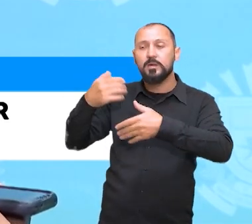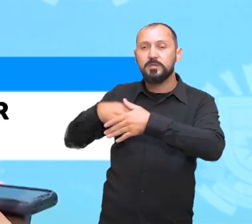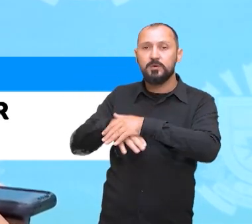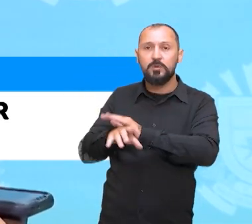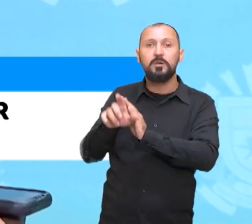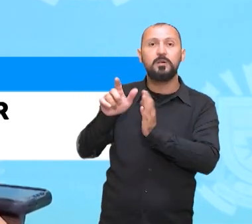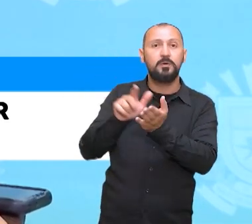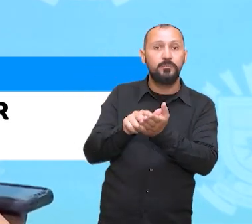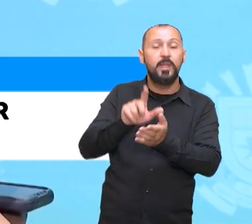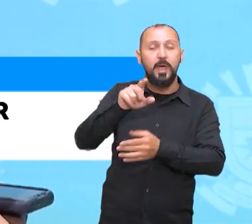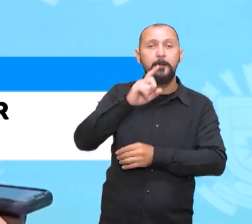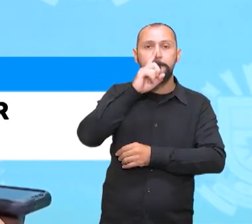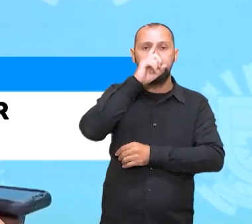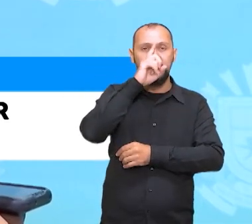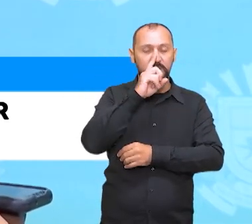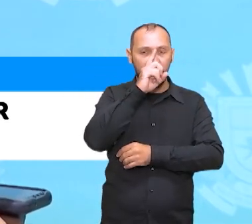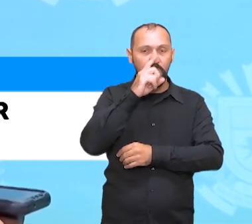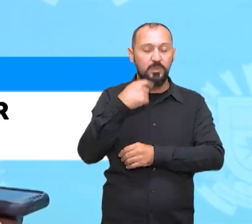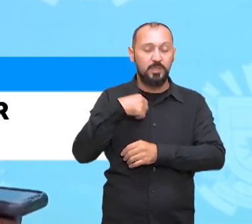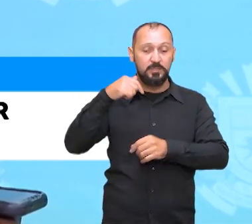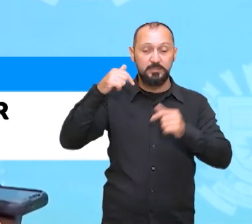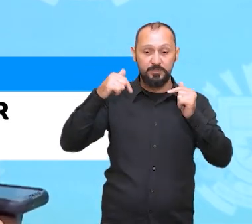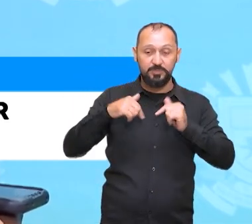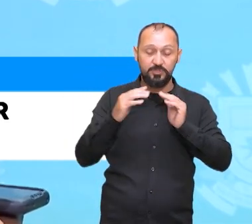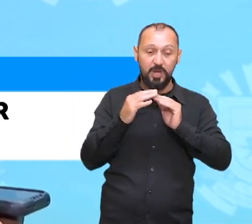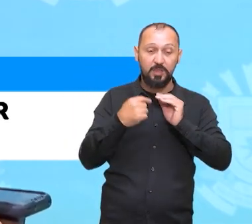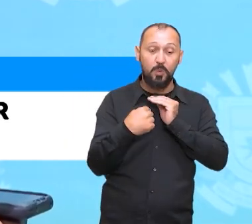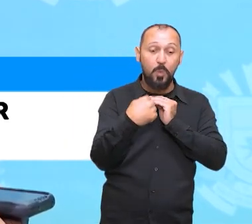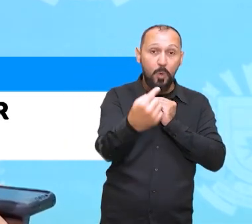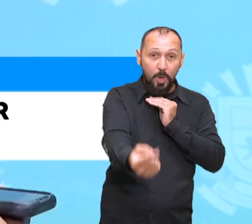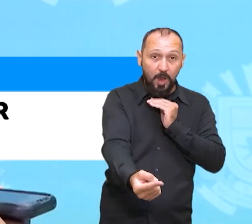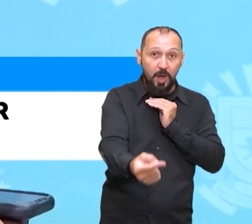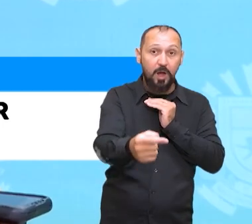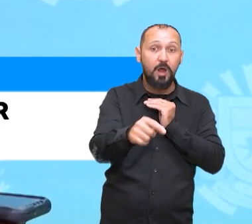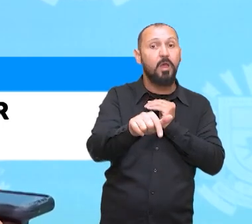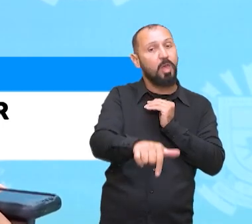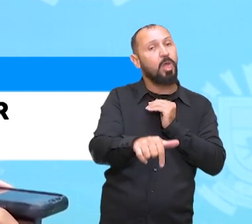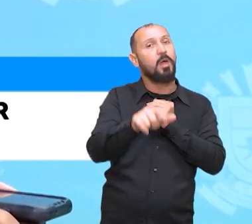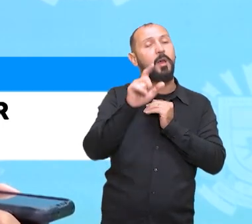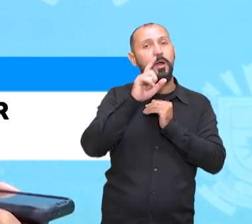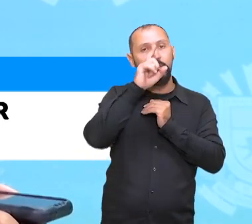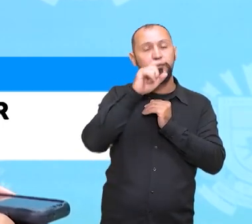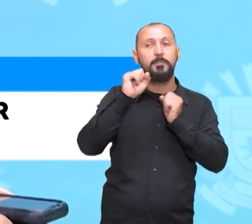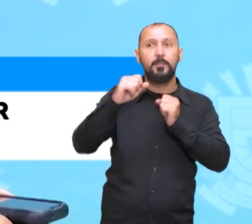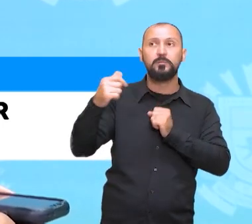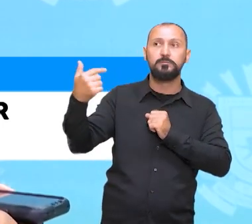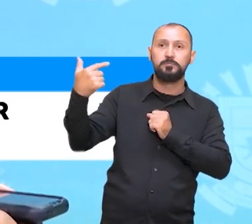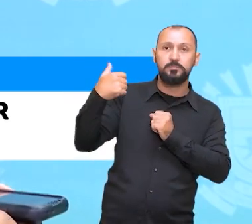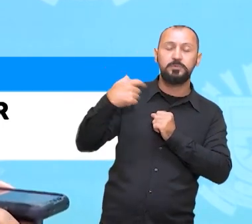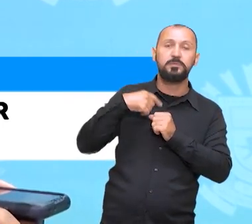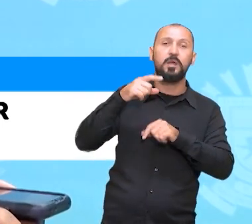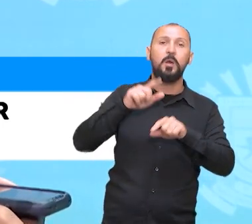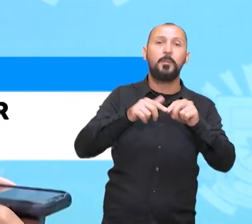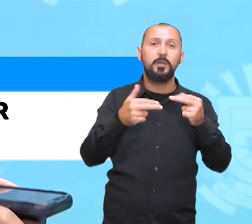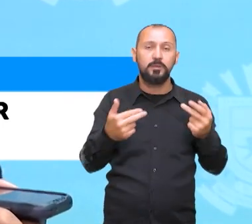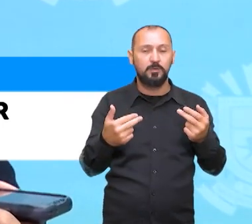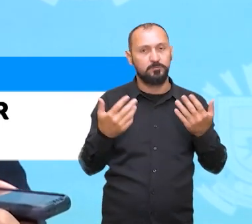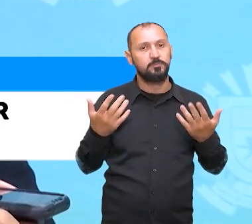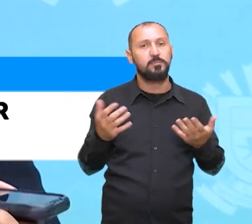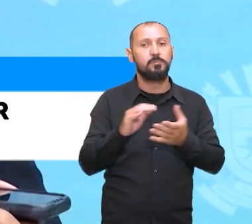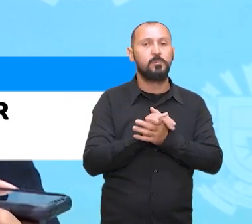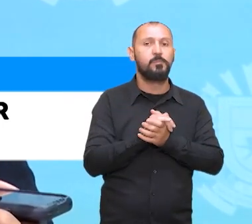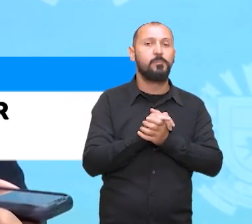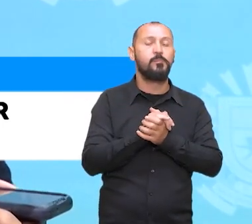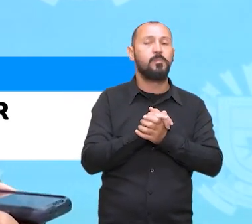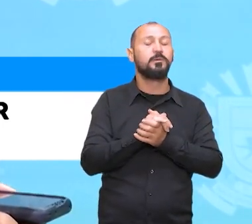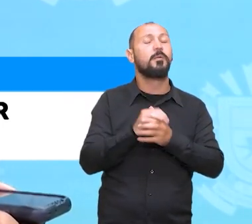armas, isso é uma atividade de risco. Esse deslocamento até o local, você se torna um alvo, você está carregando uma arma,